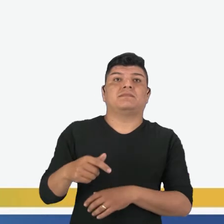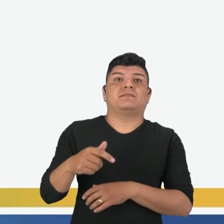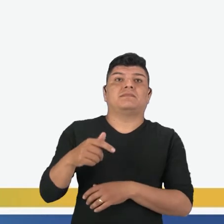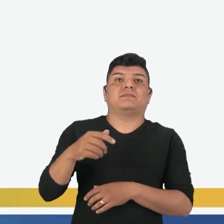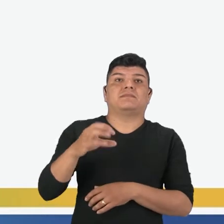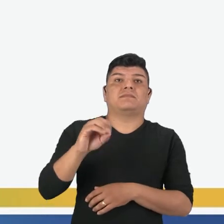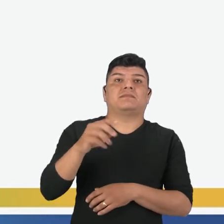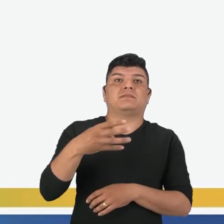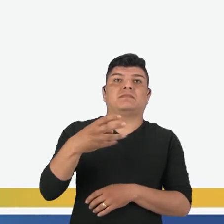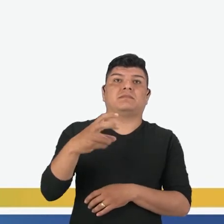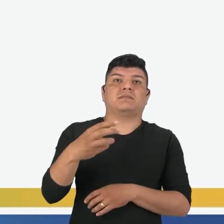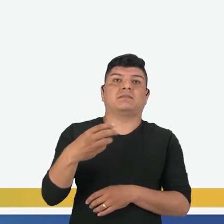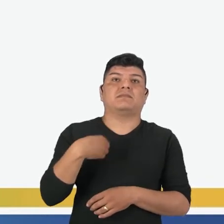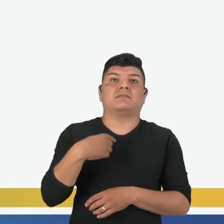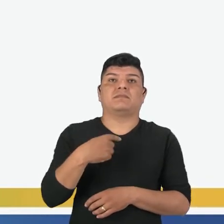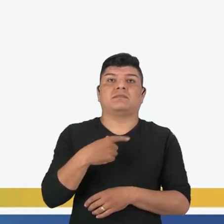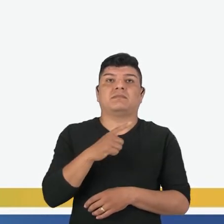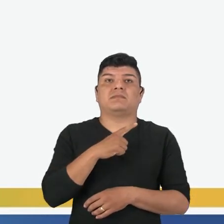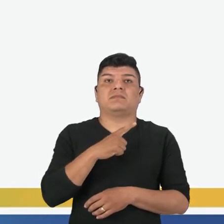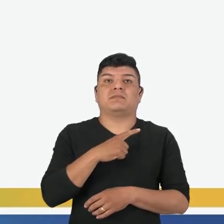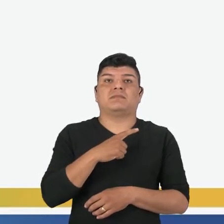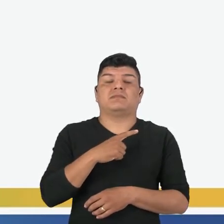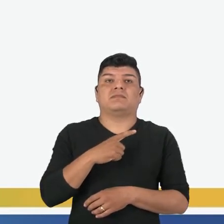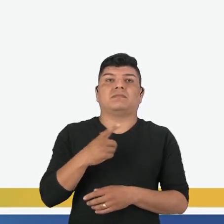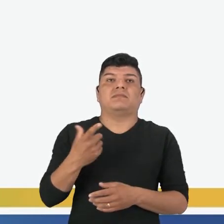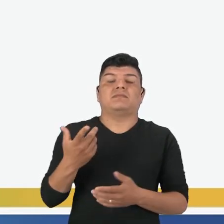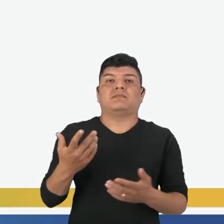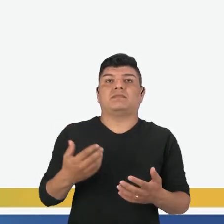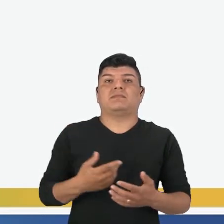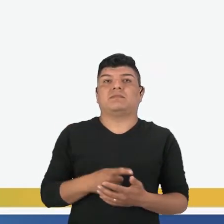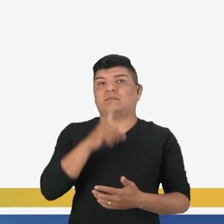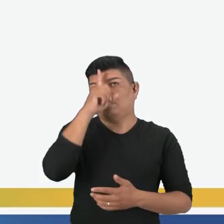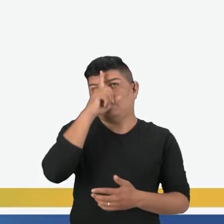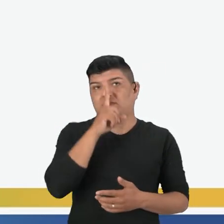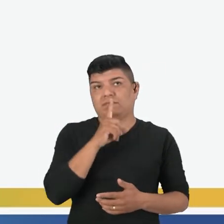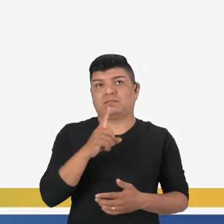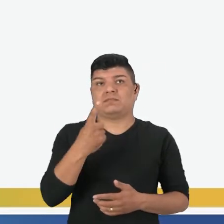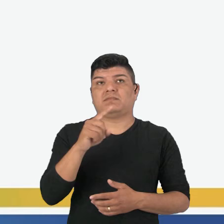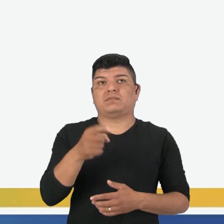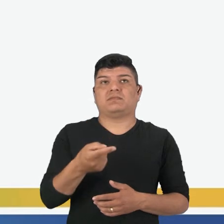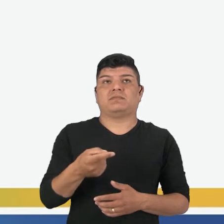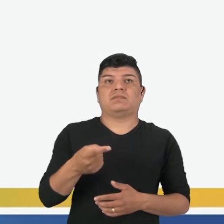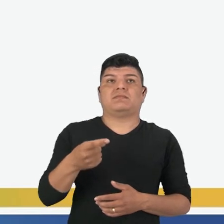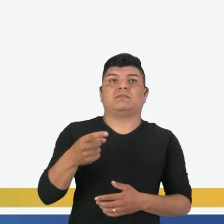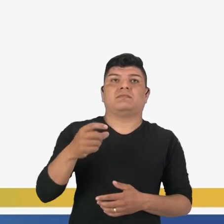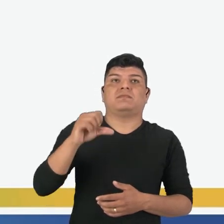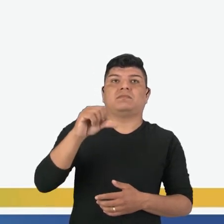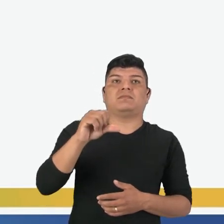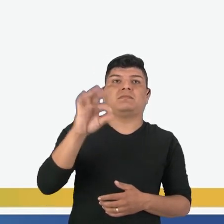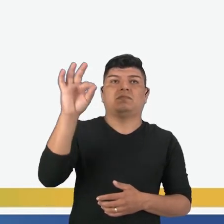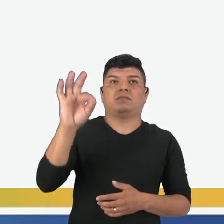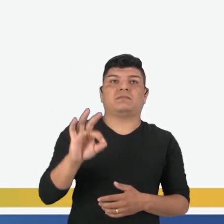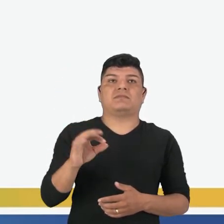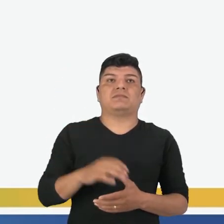47,73%, a preta, 7,61%, considerada amarela, 1,09%, indígena,